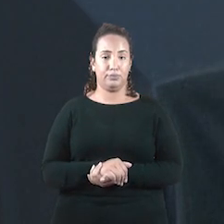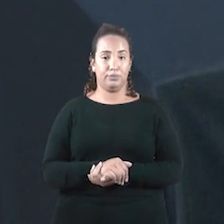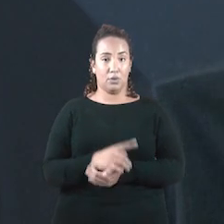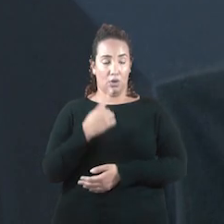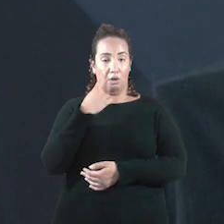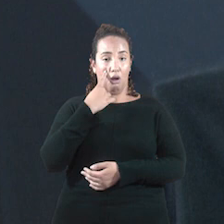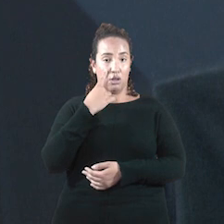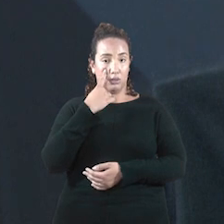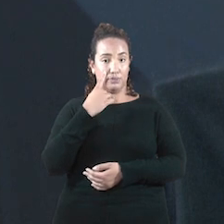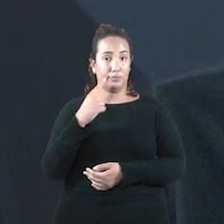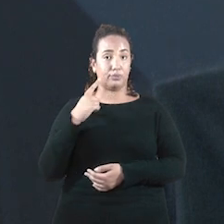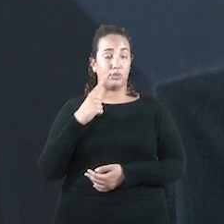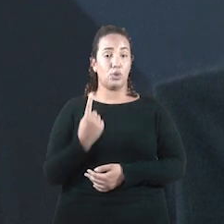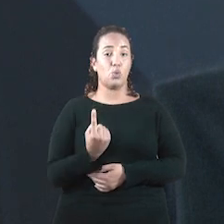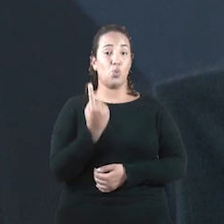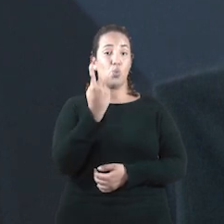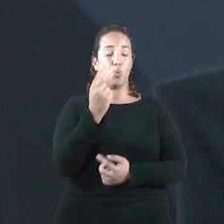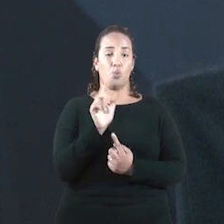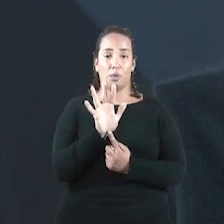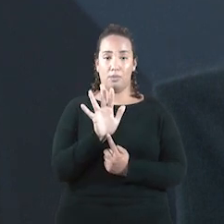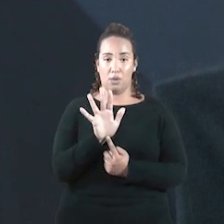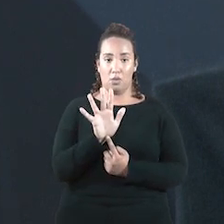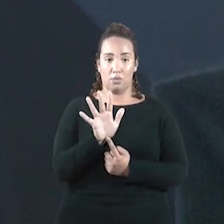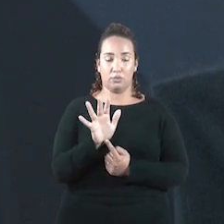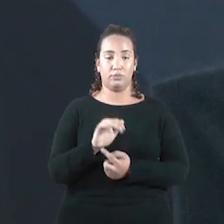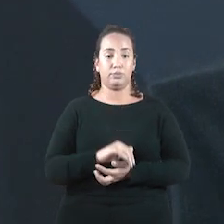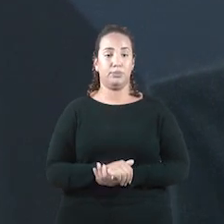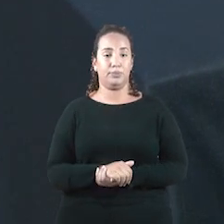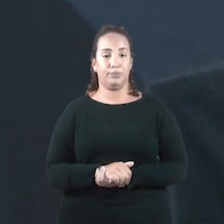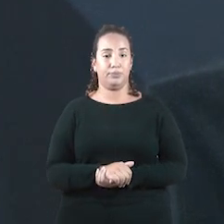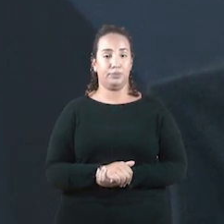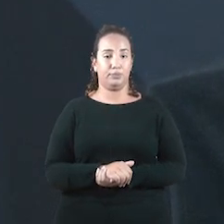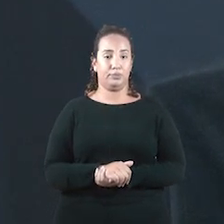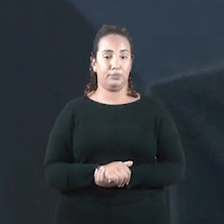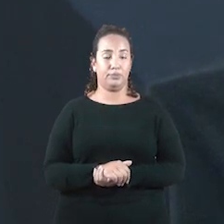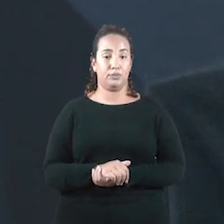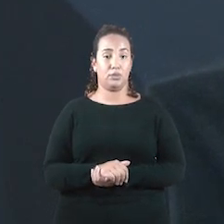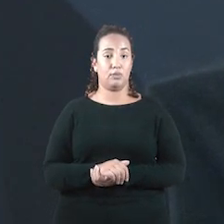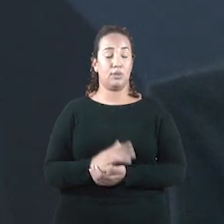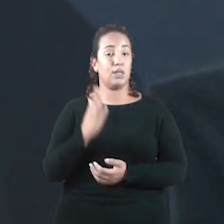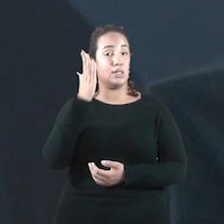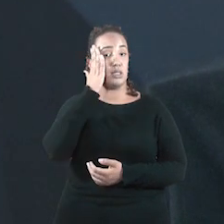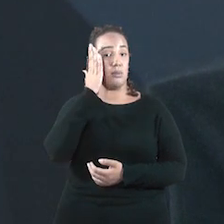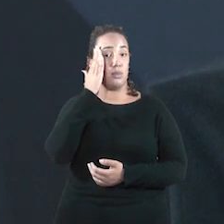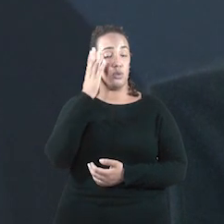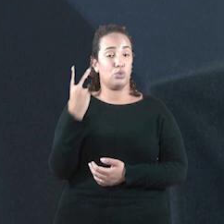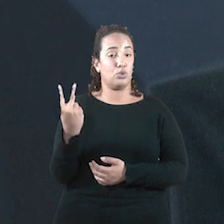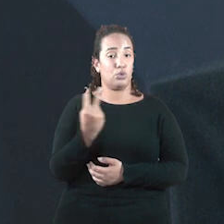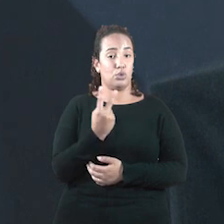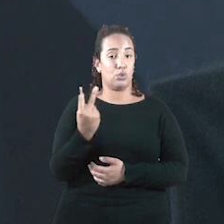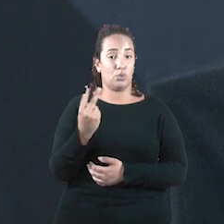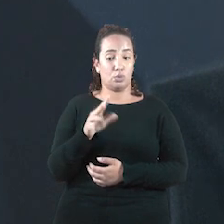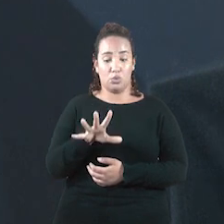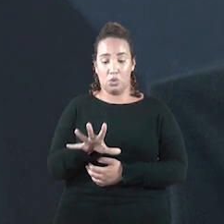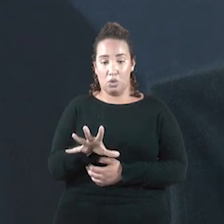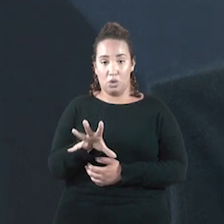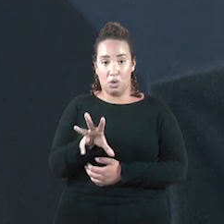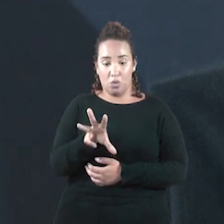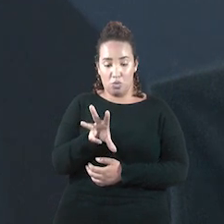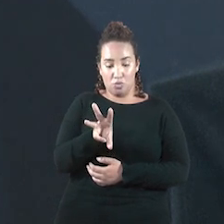Aqui temos um palmo. Para medir o segundo palmo, eu preciso colocar o meu dedo